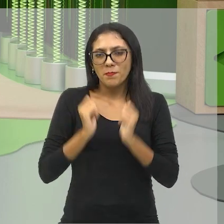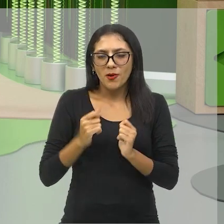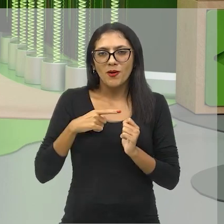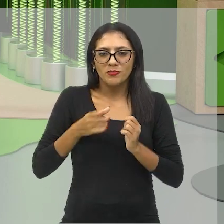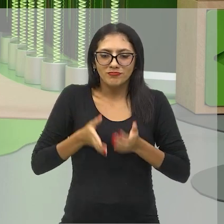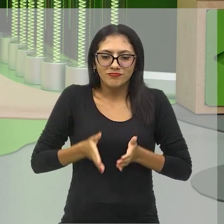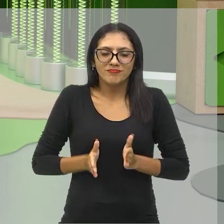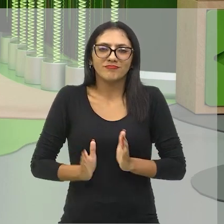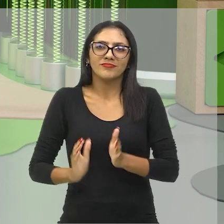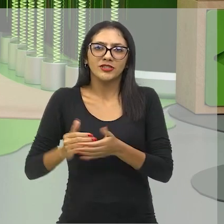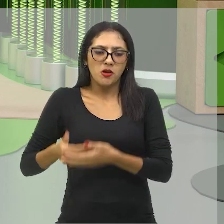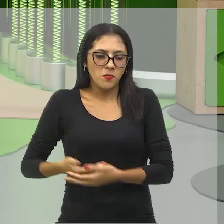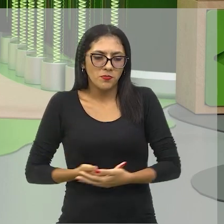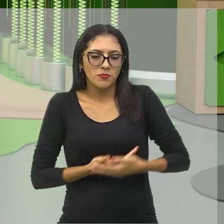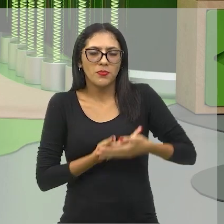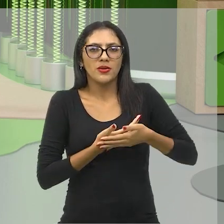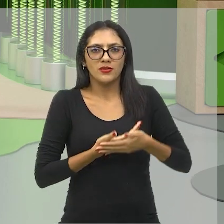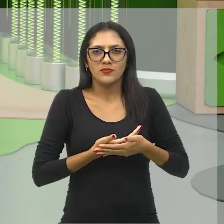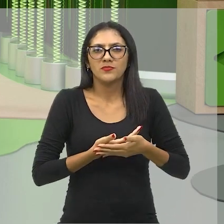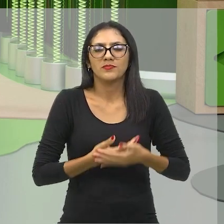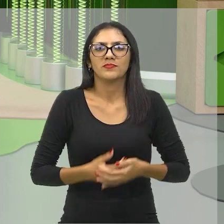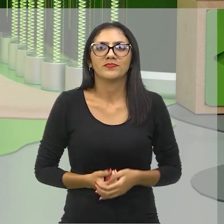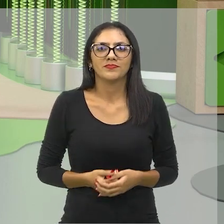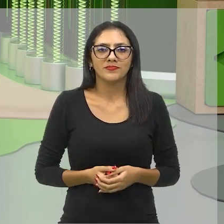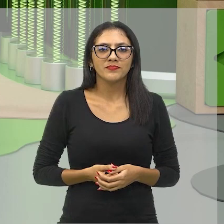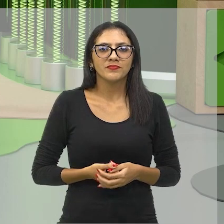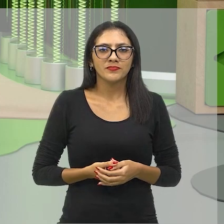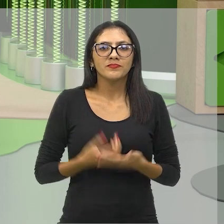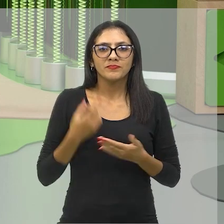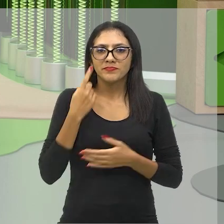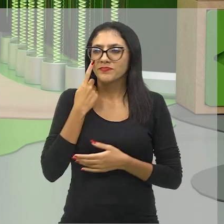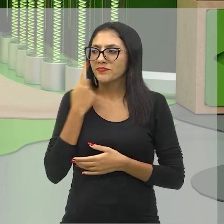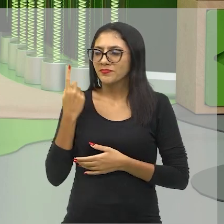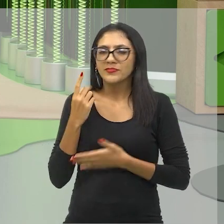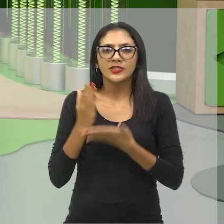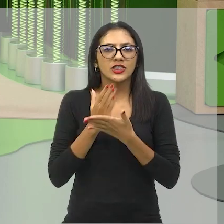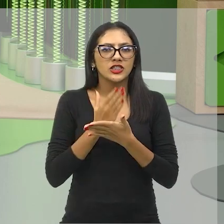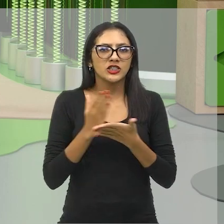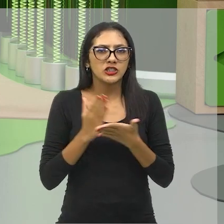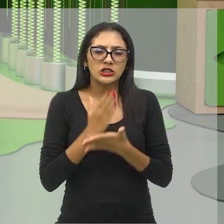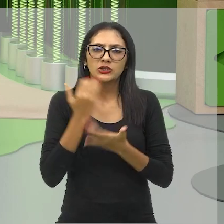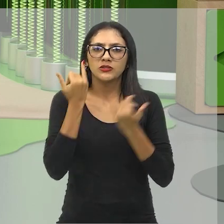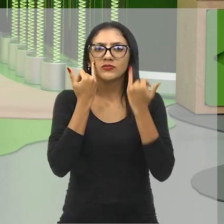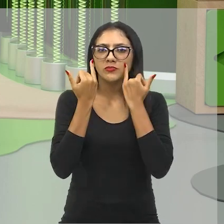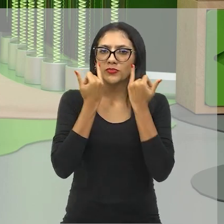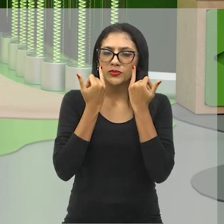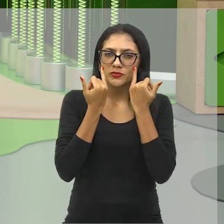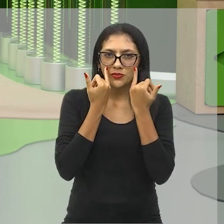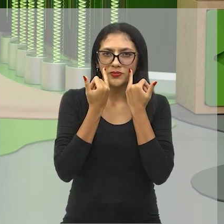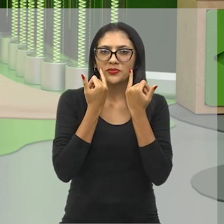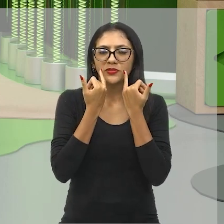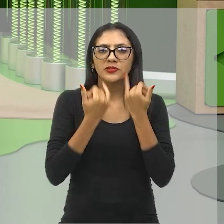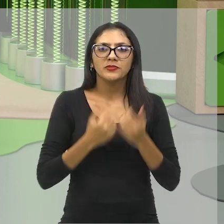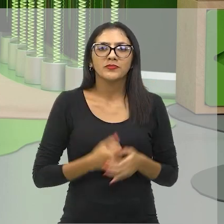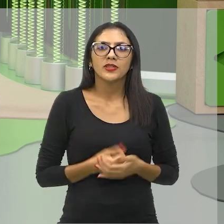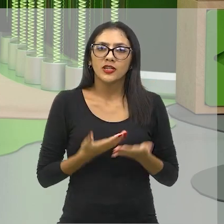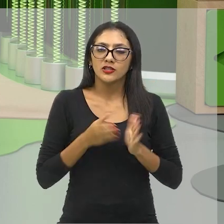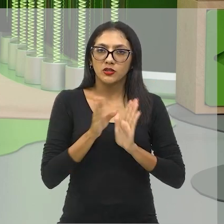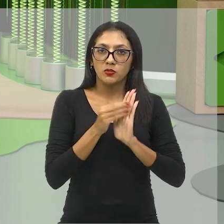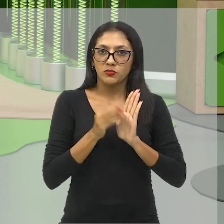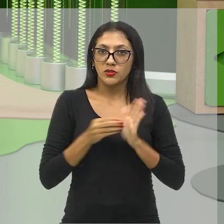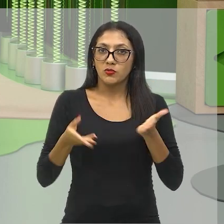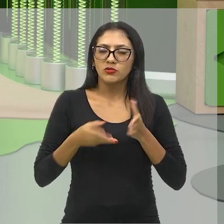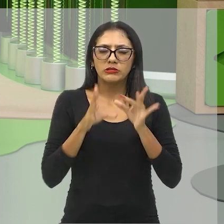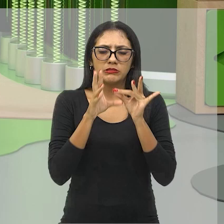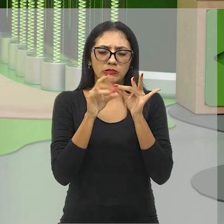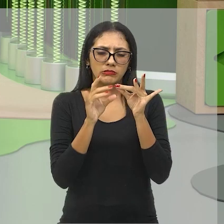ali onde a mãe vai dar à luz. Então a gente observa ali um pouco dessas etapas da reprodução humana, e esse é um conteúdo que a gente vai